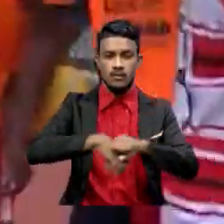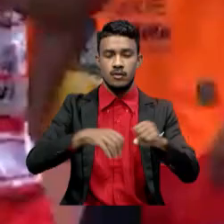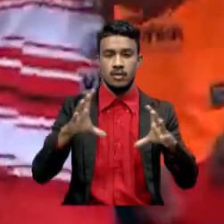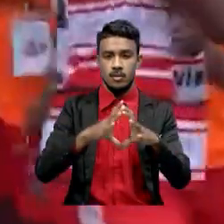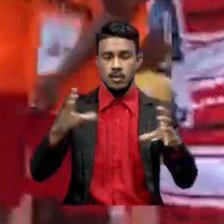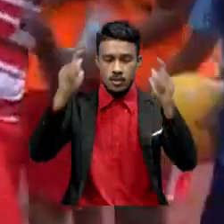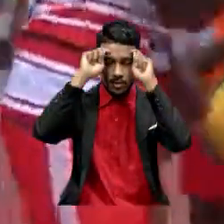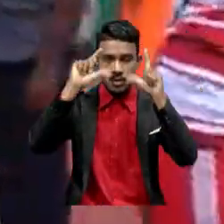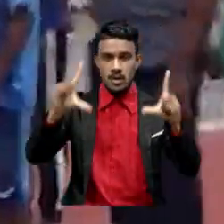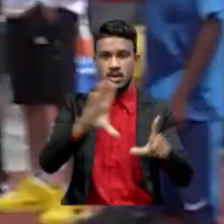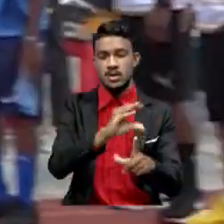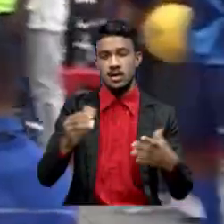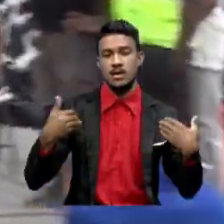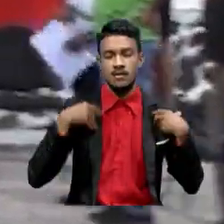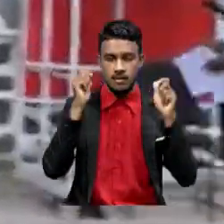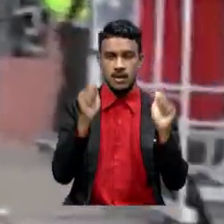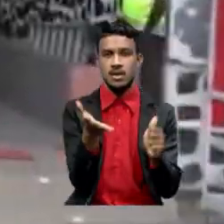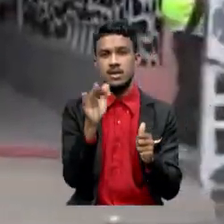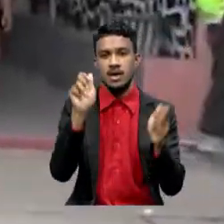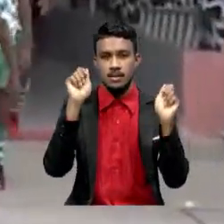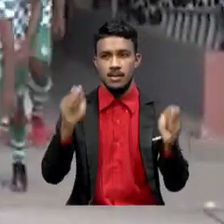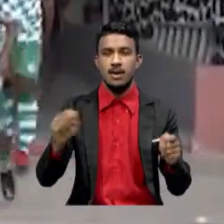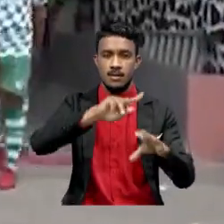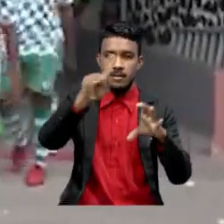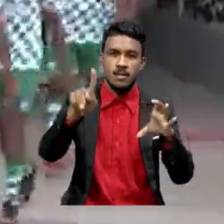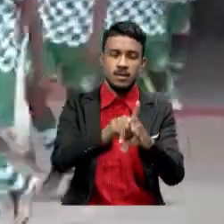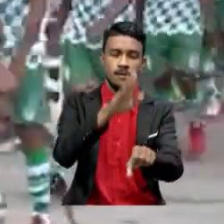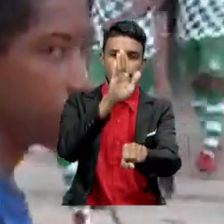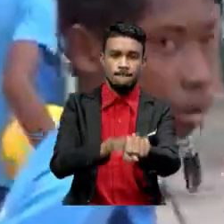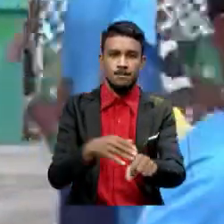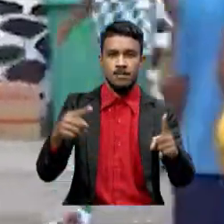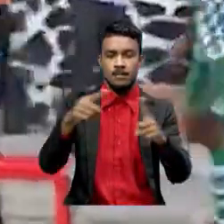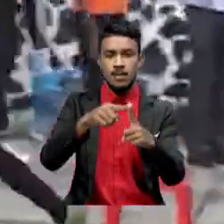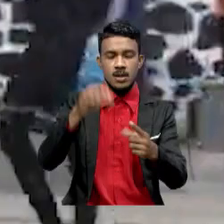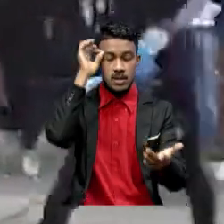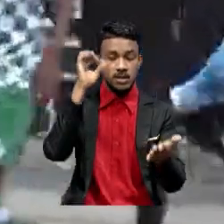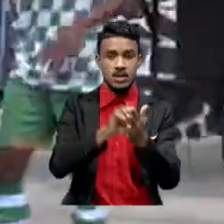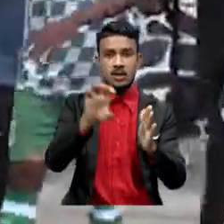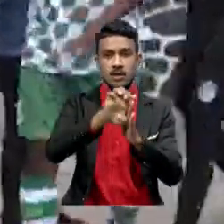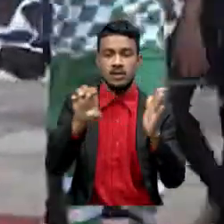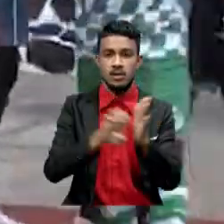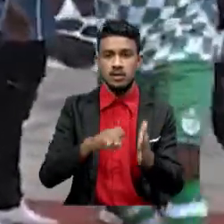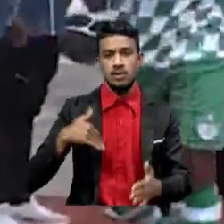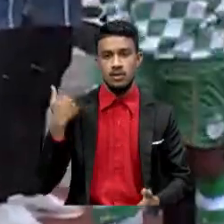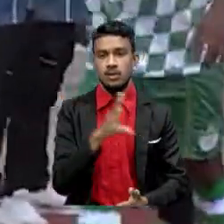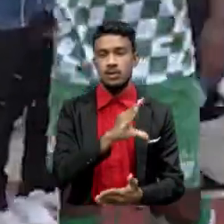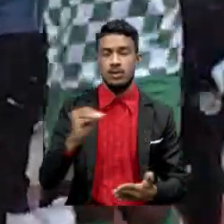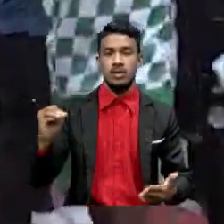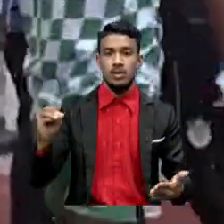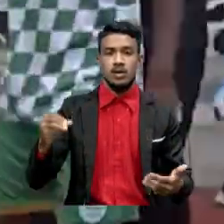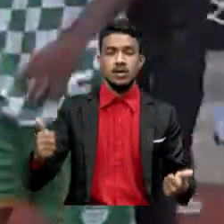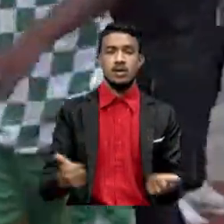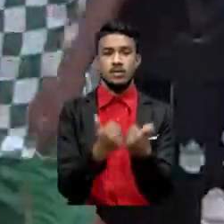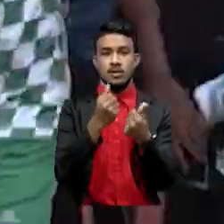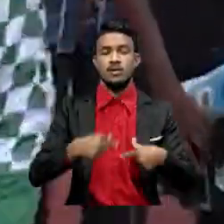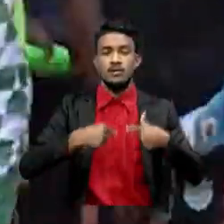Futebol Timor-Leste nian, atu nune sira bele submete pedido ba Secretaria Estado Juventude e Desporto, ho de bele hasa